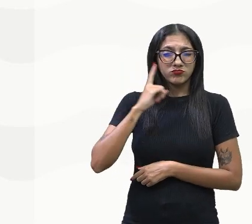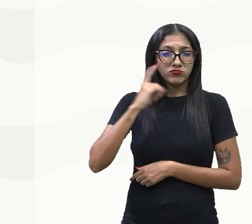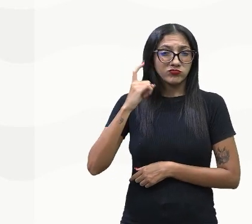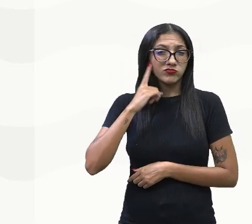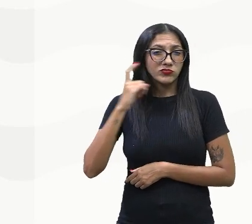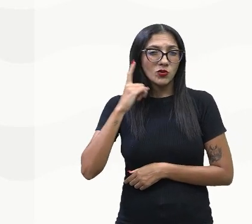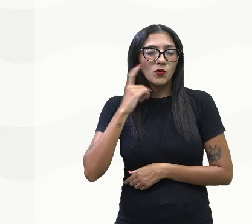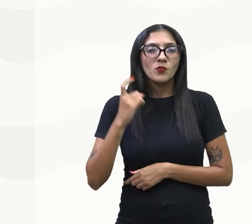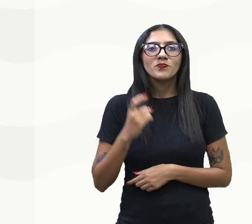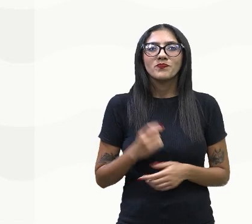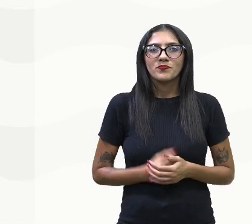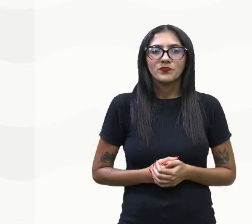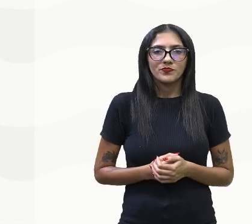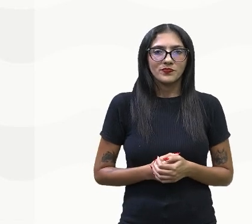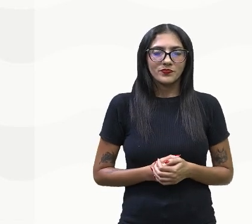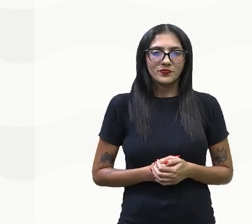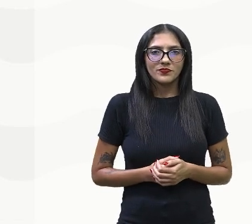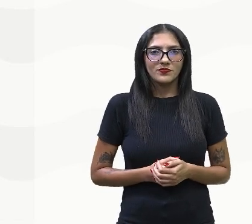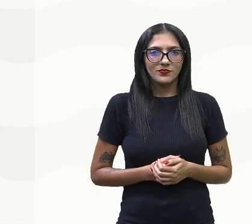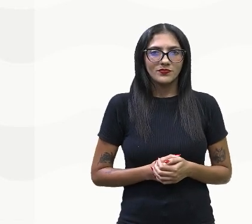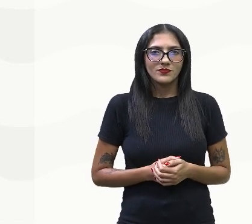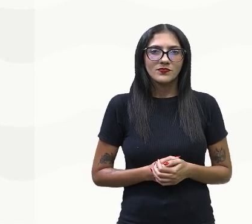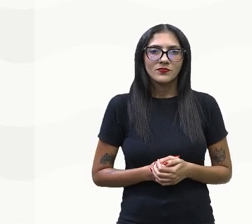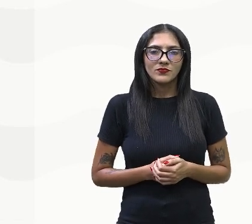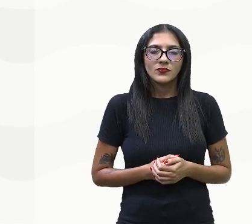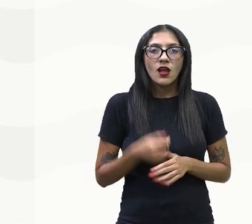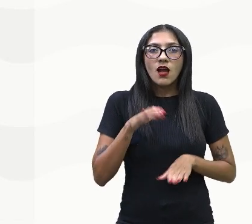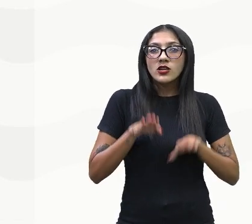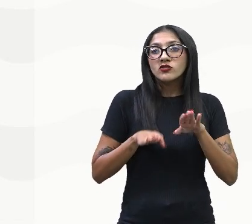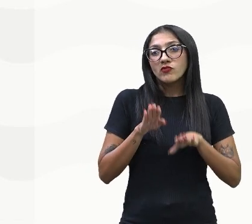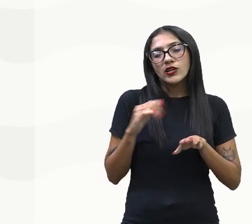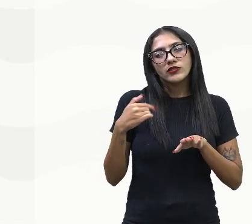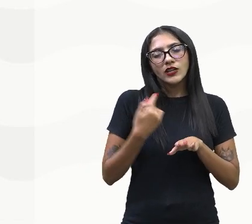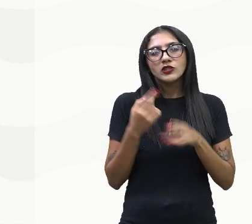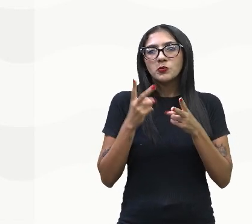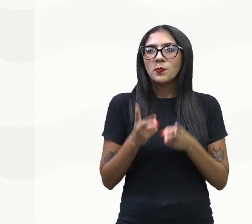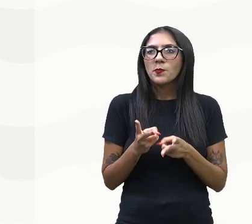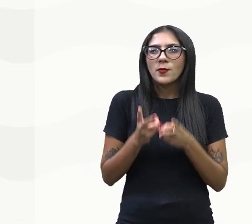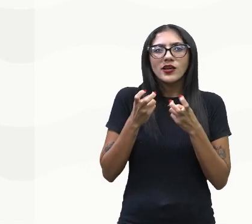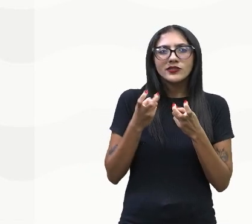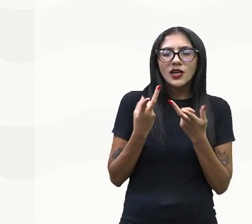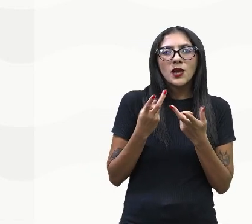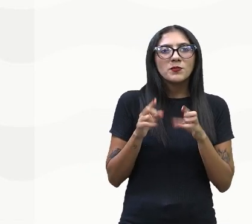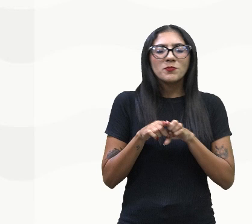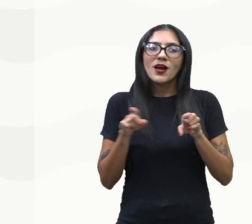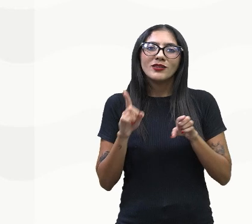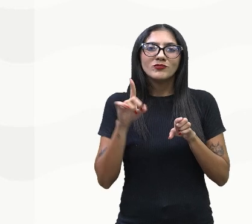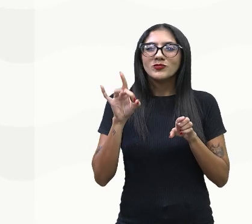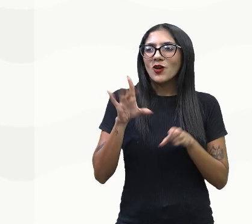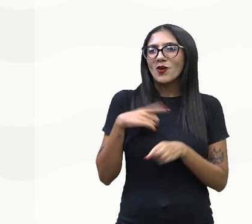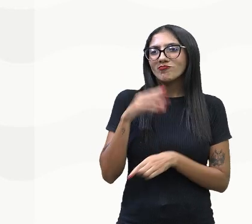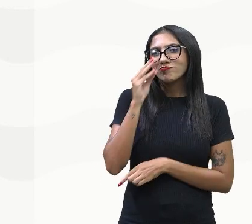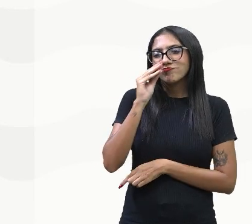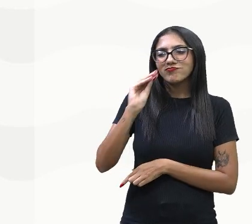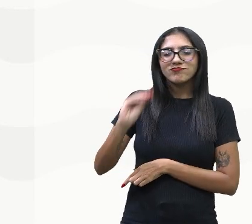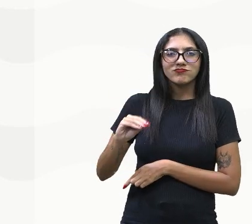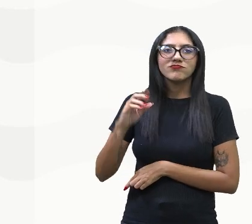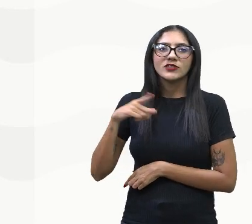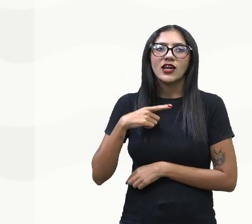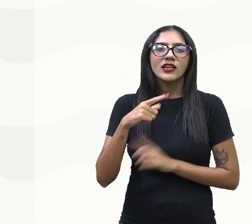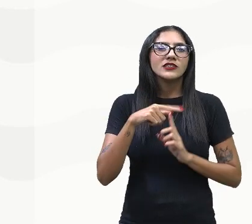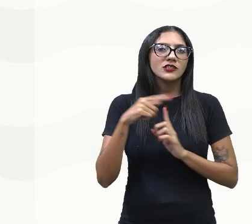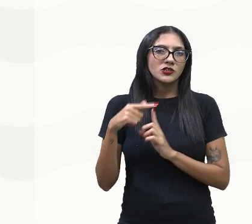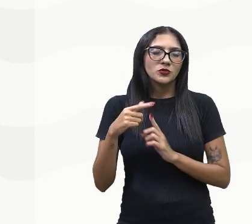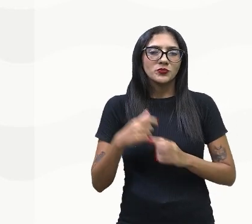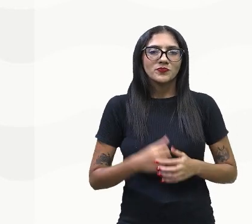vezes, porque não é algo que se vê, nós ignoramos. Mas vocês viram aqui? Acompanharam